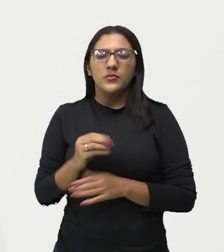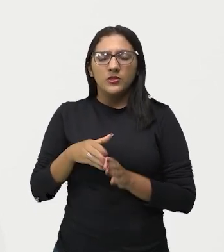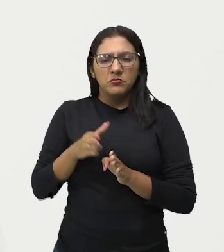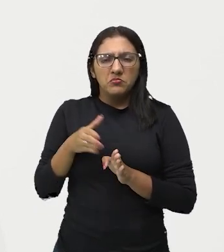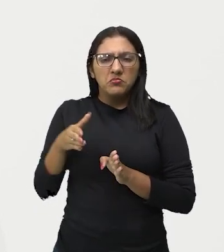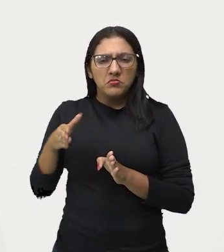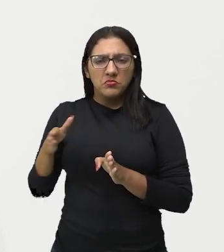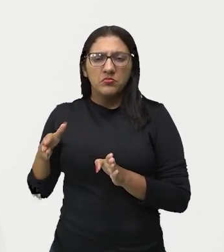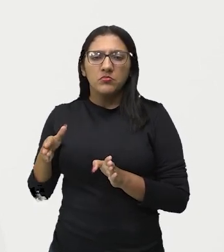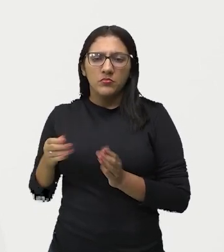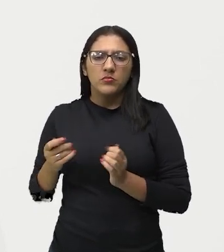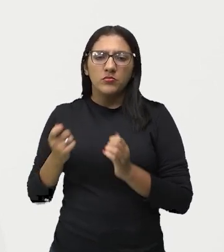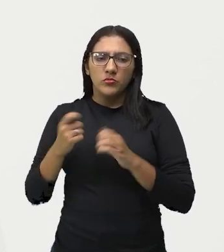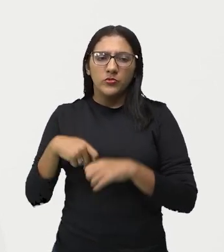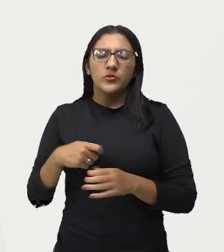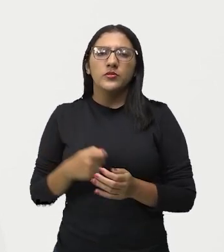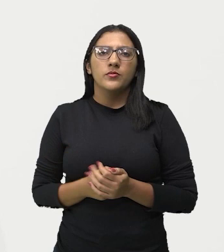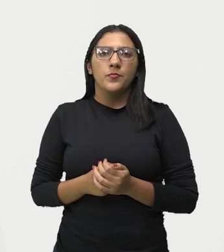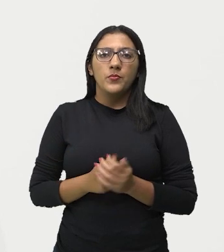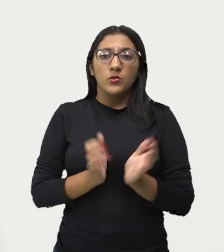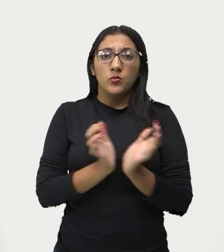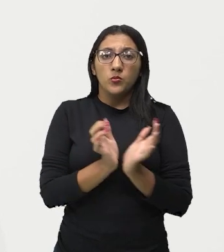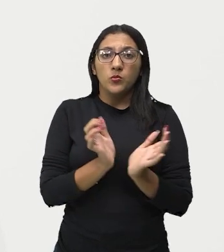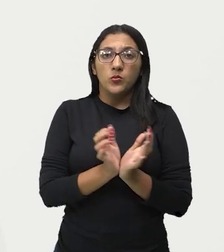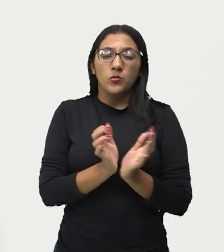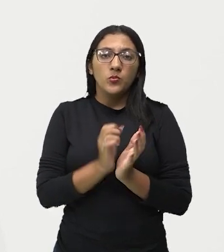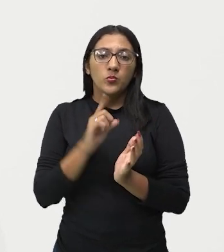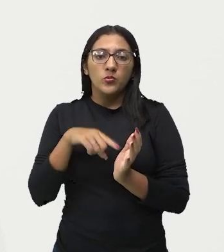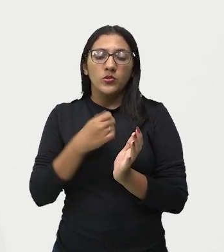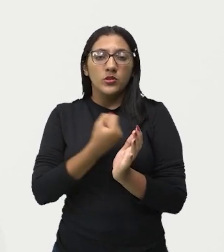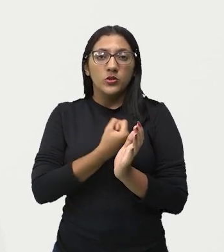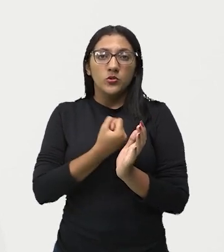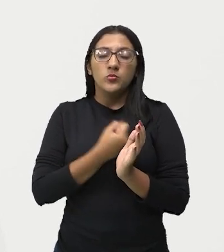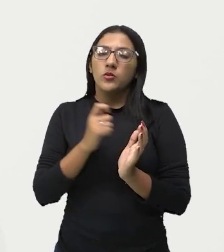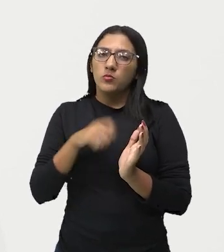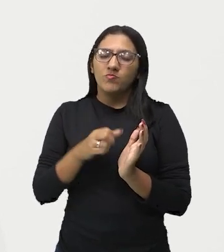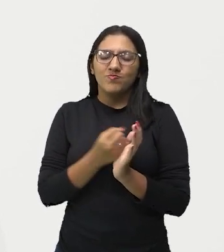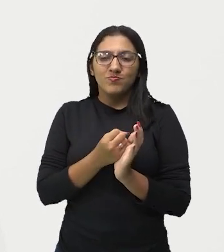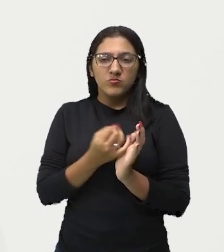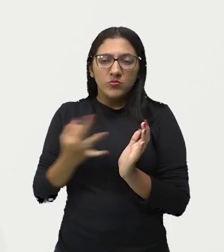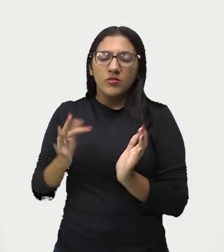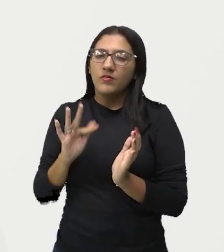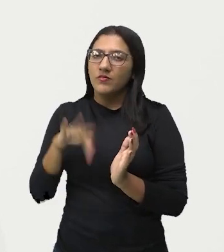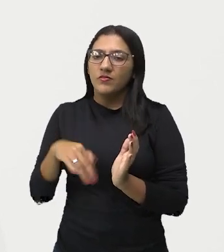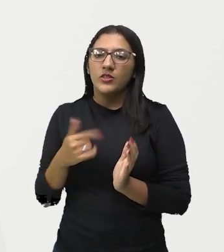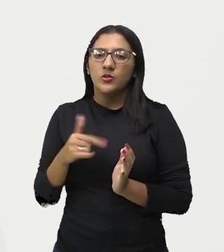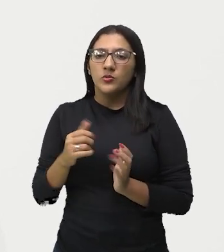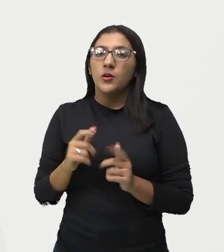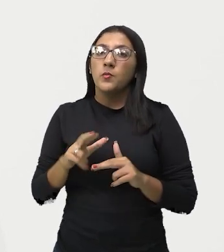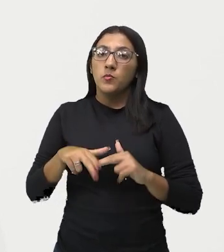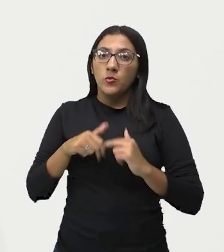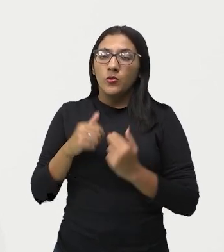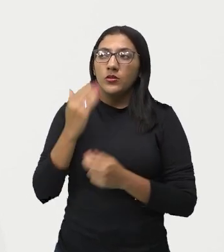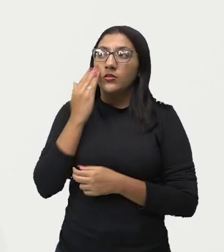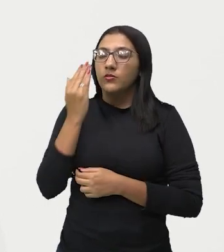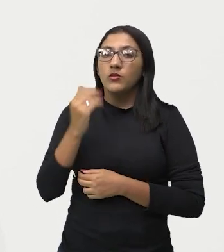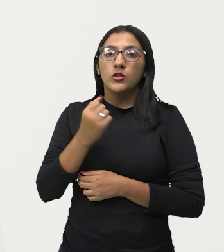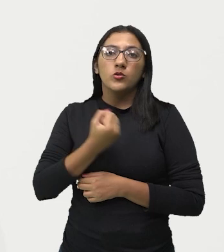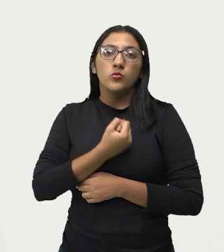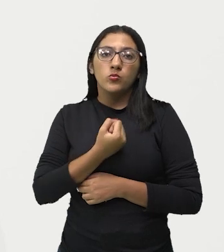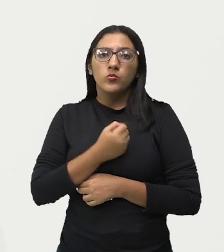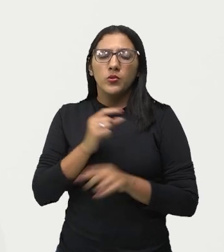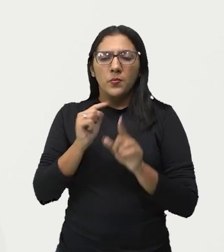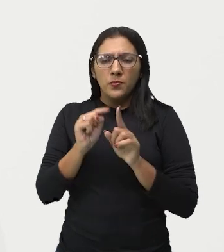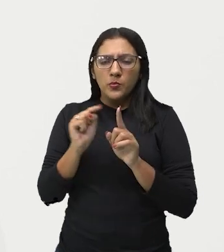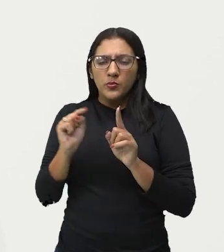assim sucessivamente, porque o conjunto dos múltiplos é um conjunto infinito. Por isso a gente coloca aqui nesse final, ó, as reticências, tá